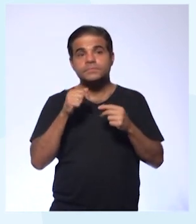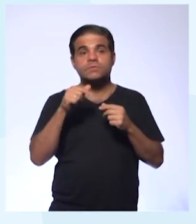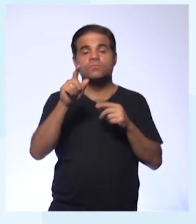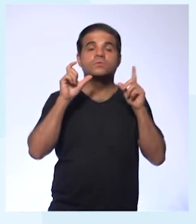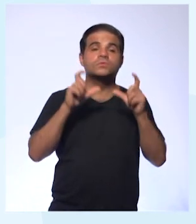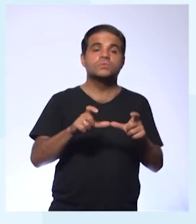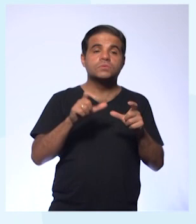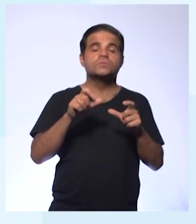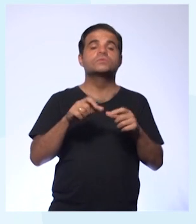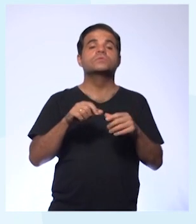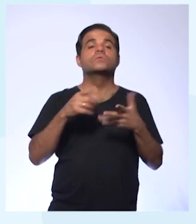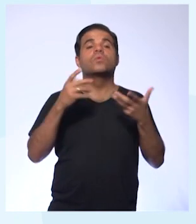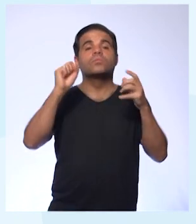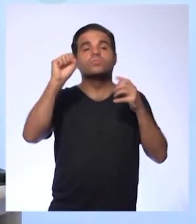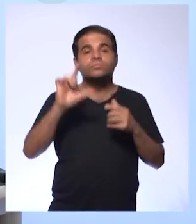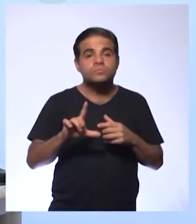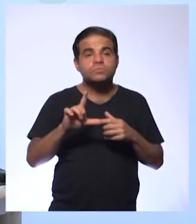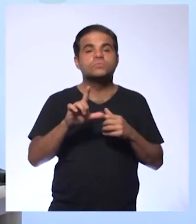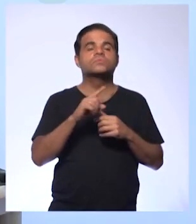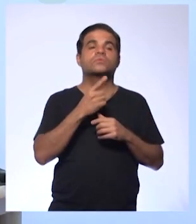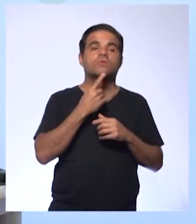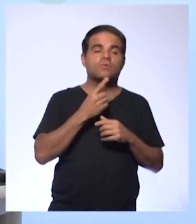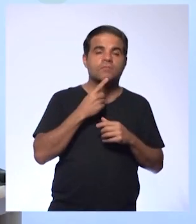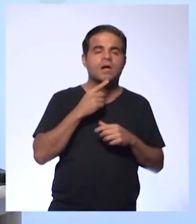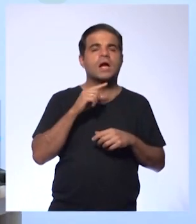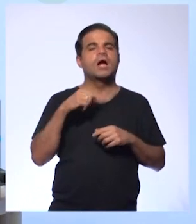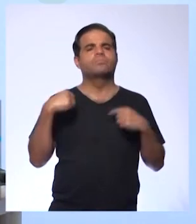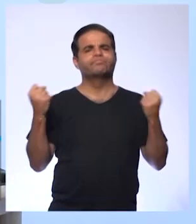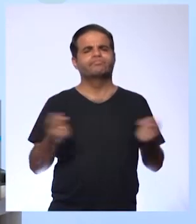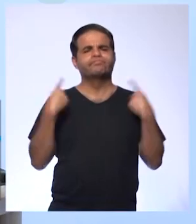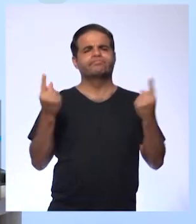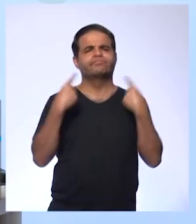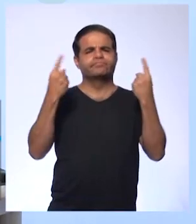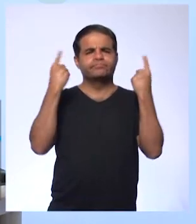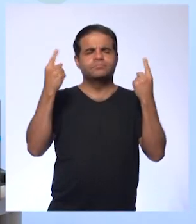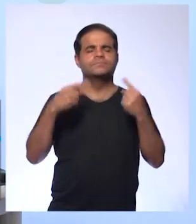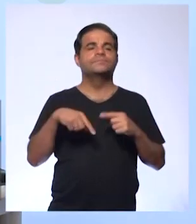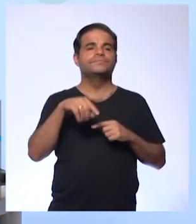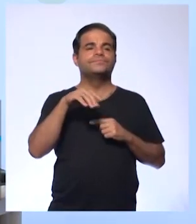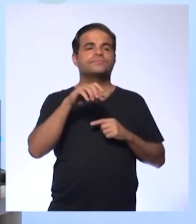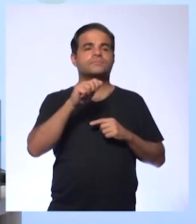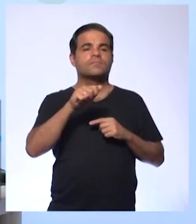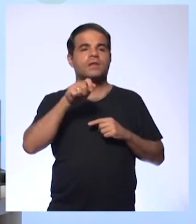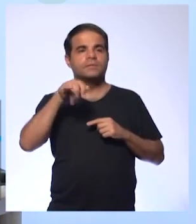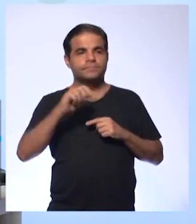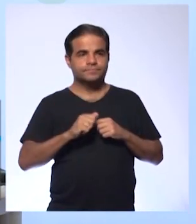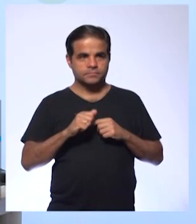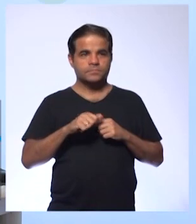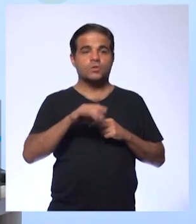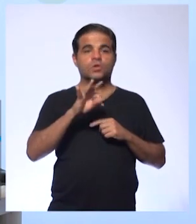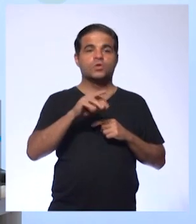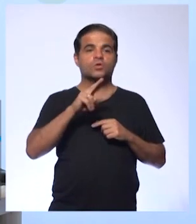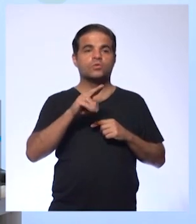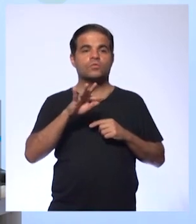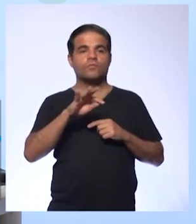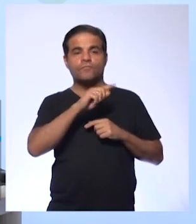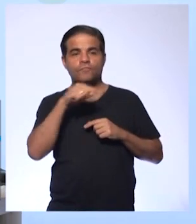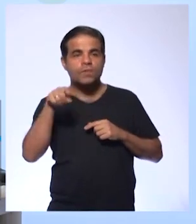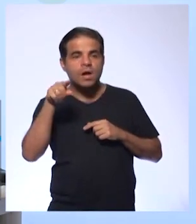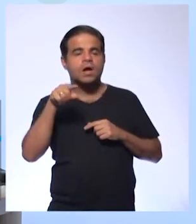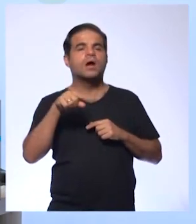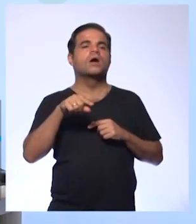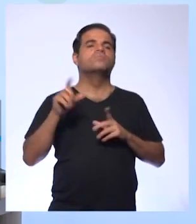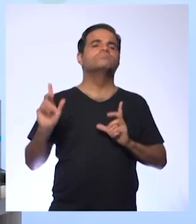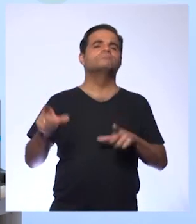região do hemisfério sul, né, nós denominamos aí de ciclones. Se for na região asiática, nós vamos falar aí sobre tufões, né? Então